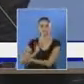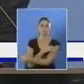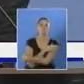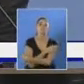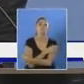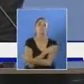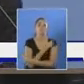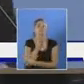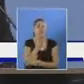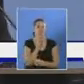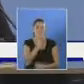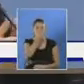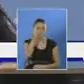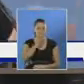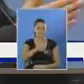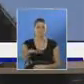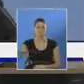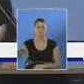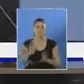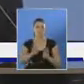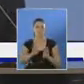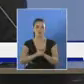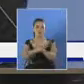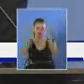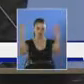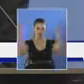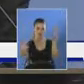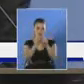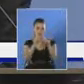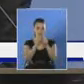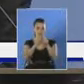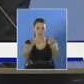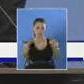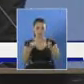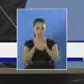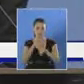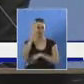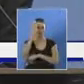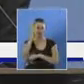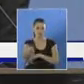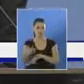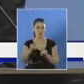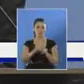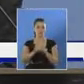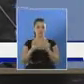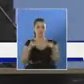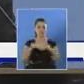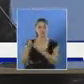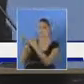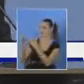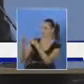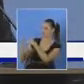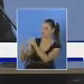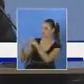tarde, para a rua 7 de setembro, porque daria acesso a outra avenida, tão